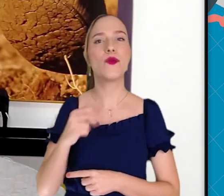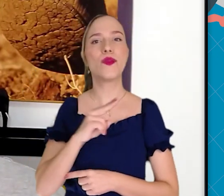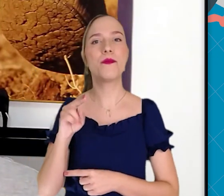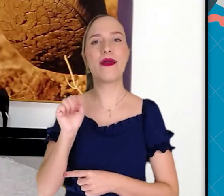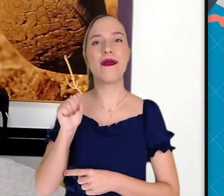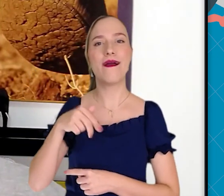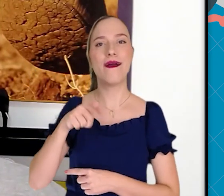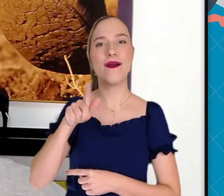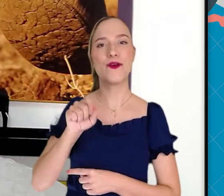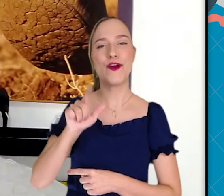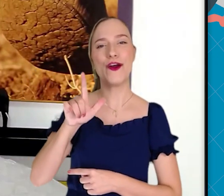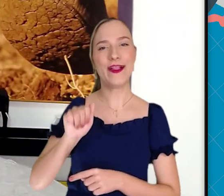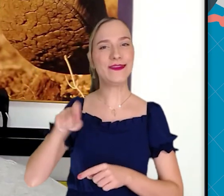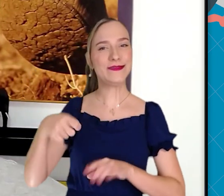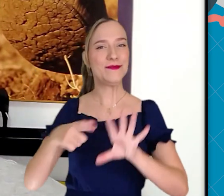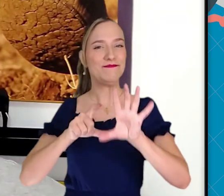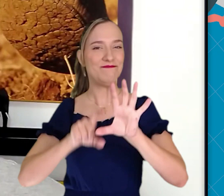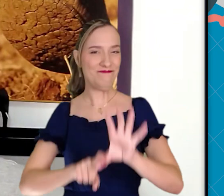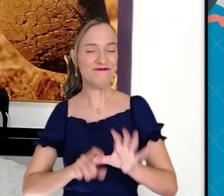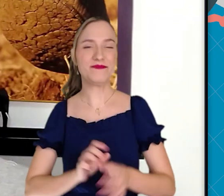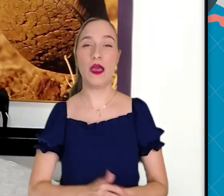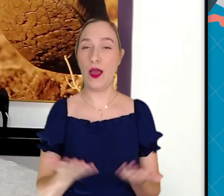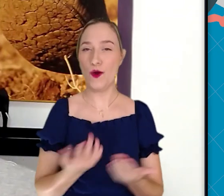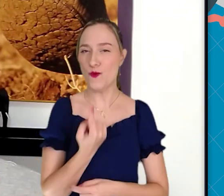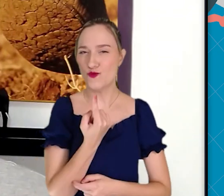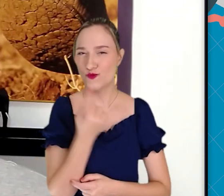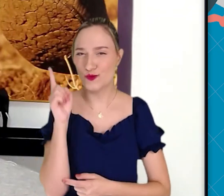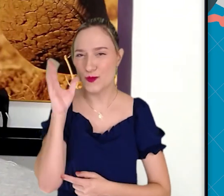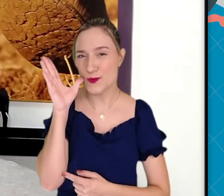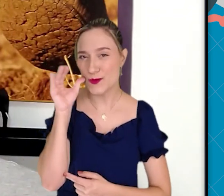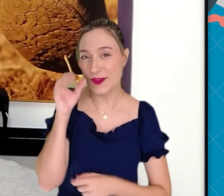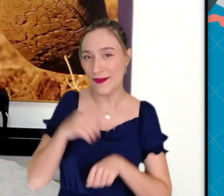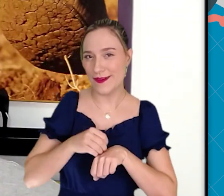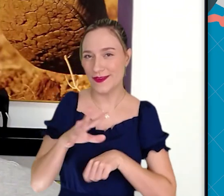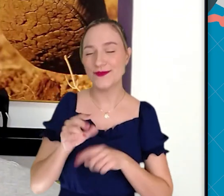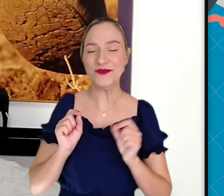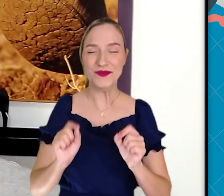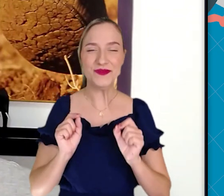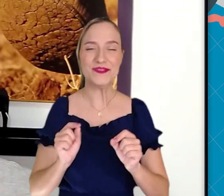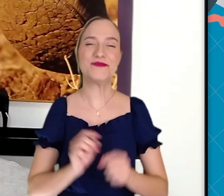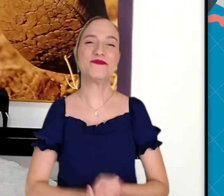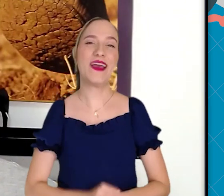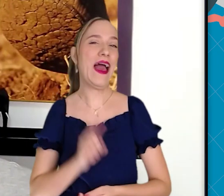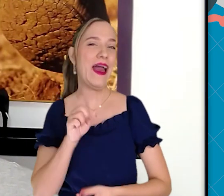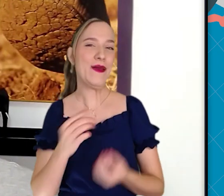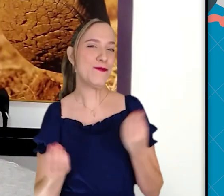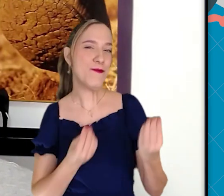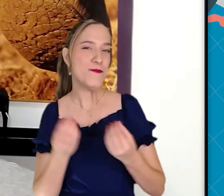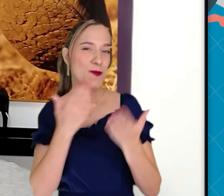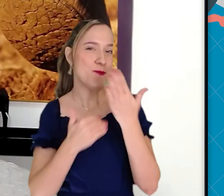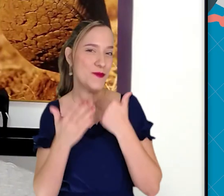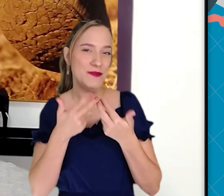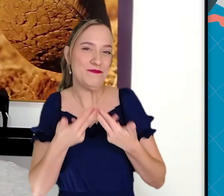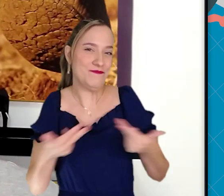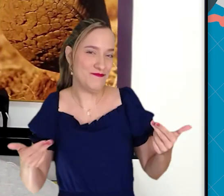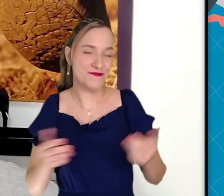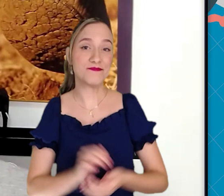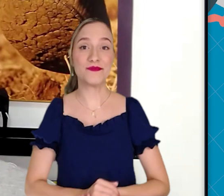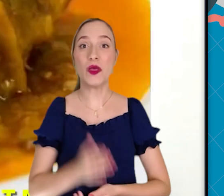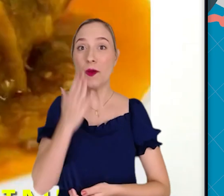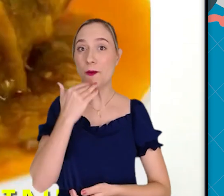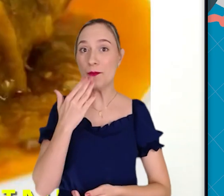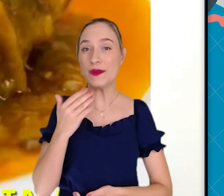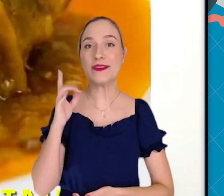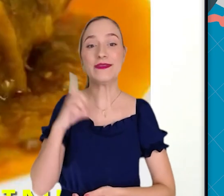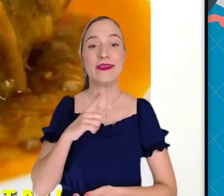nome Angola. Temos a nossa última curiosidade. Como de praxe, a gente vai falar sobre o prato típico de Angola. O prato